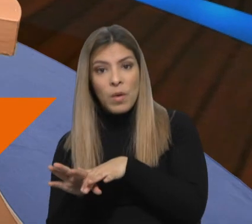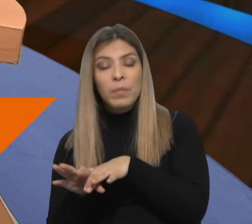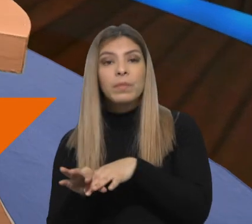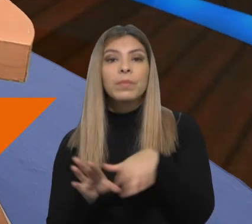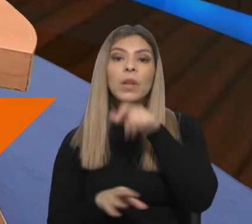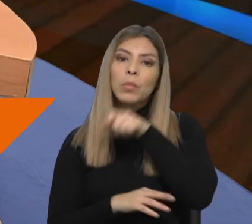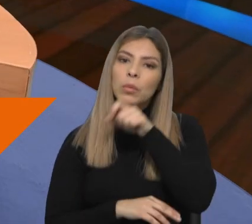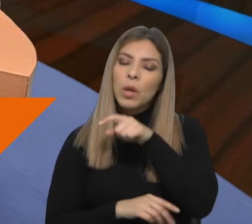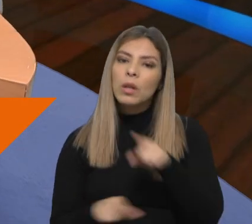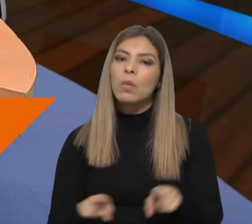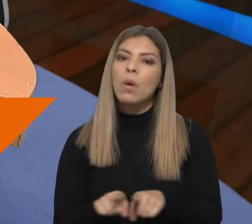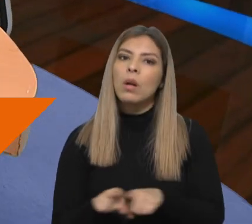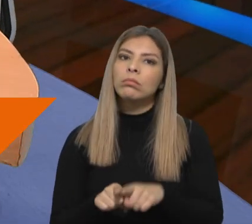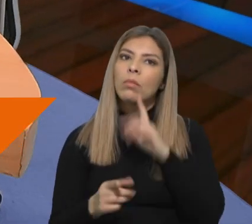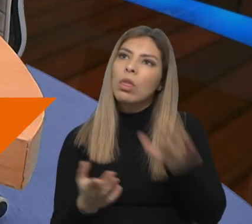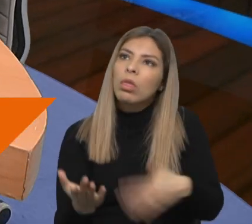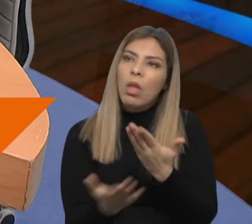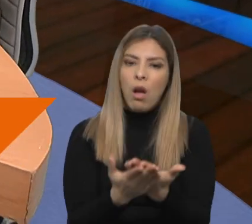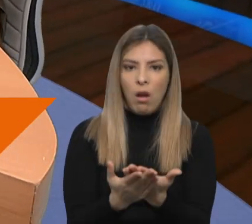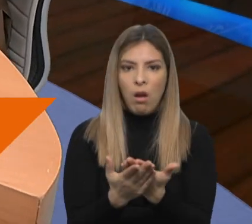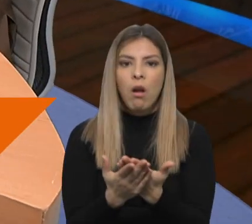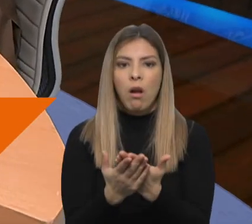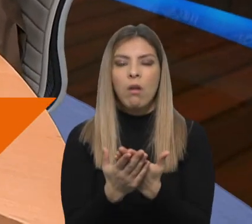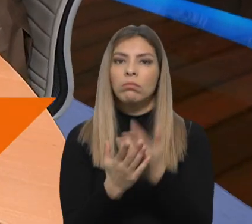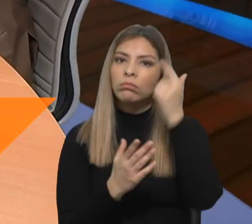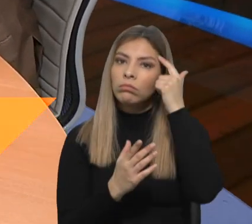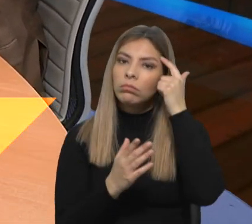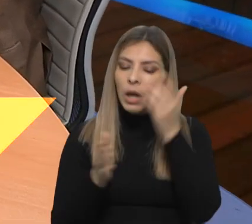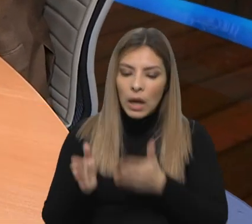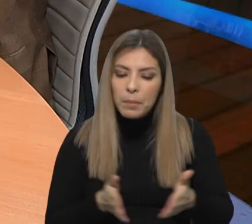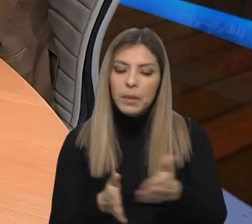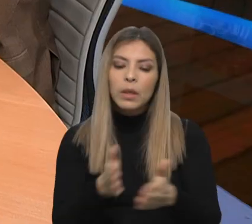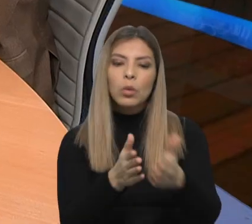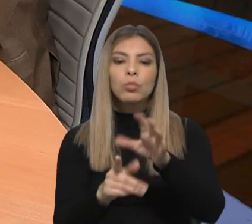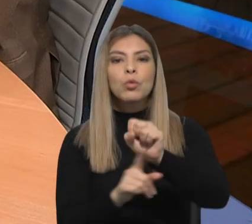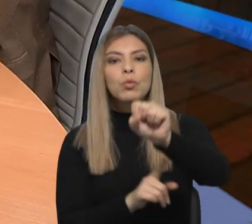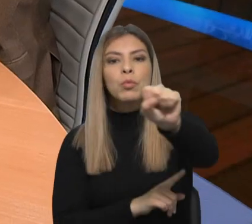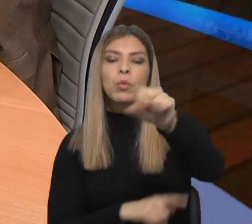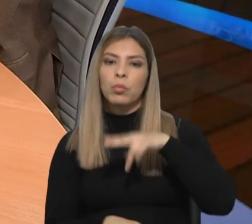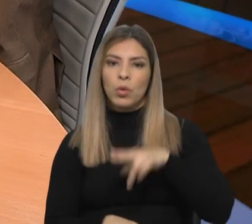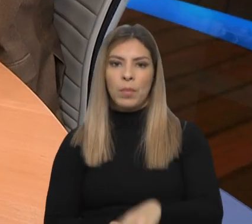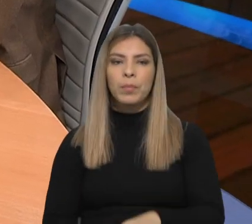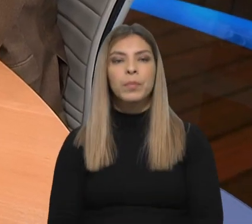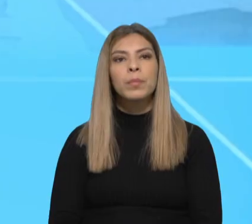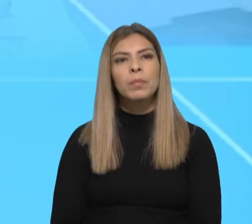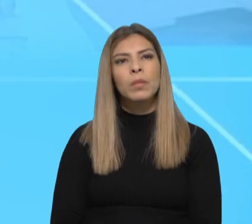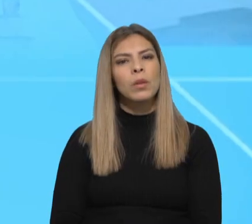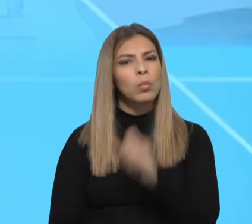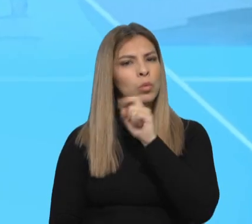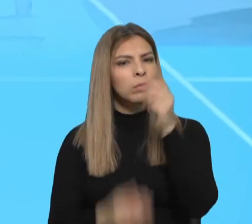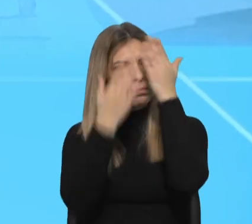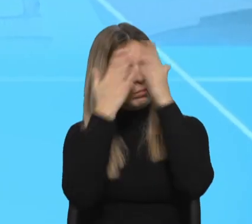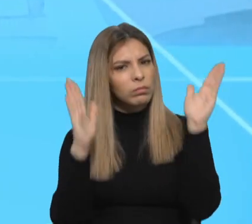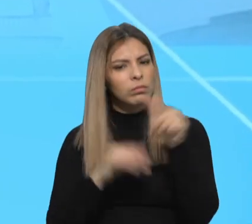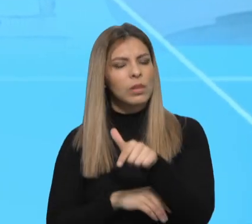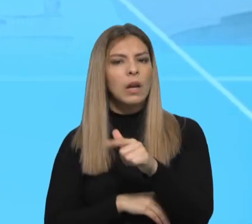poderem contribuir para o nortear do país e para a condução dos destinos do país. Devia haver formas de uma democracia,